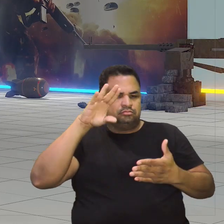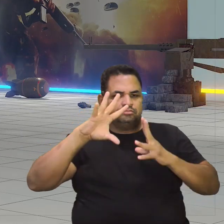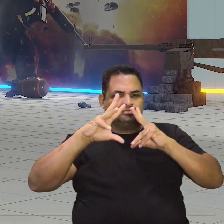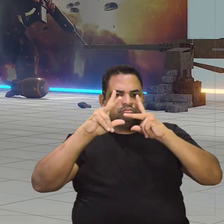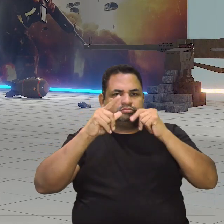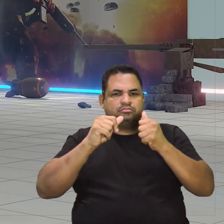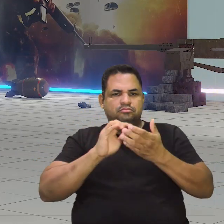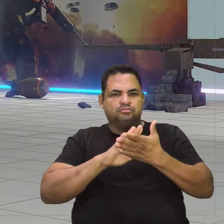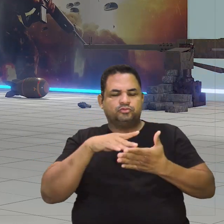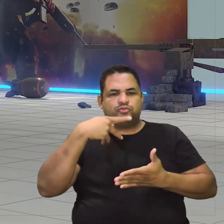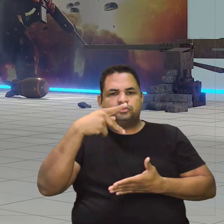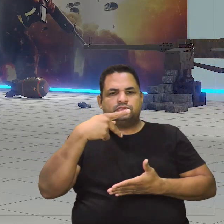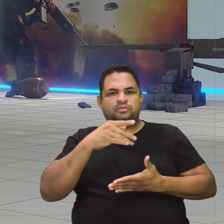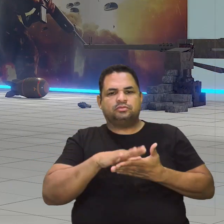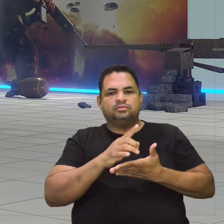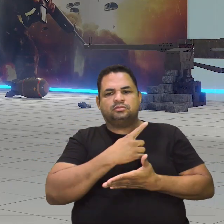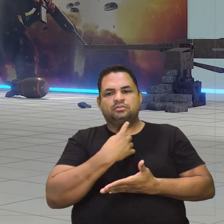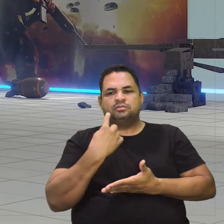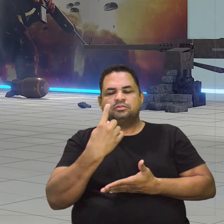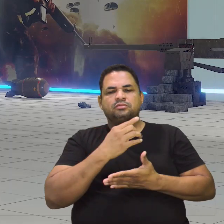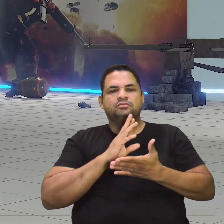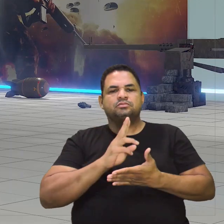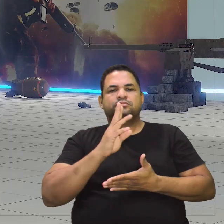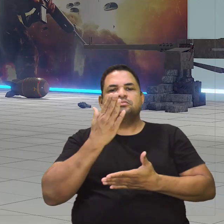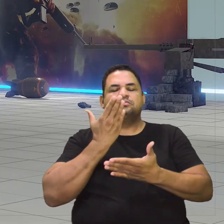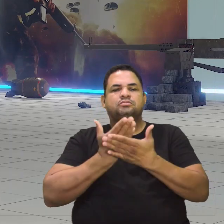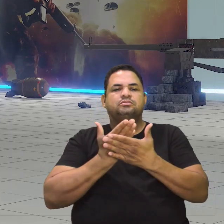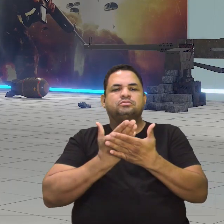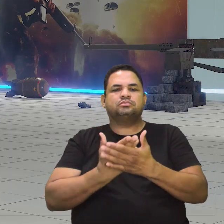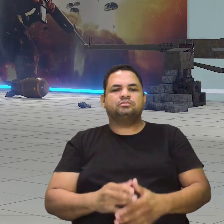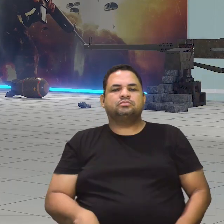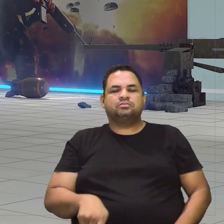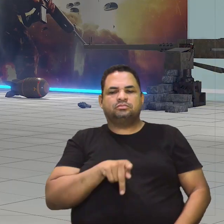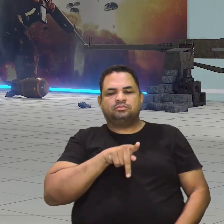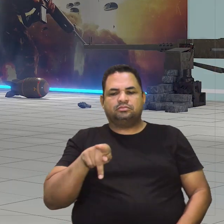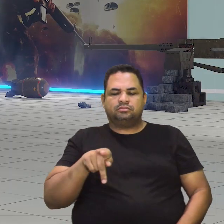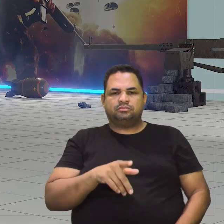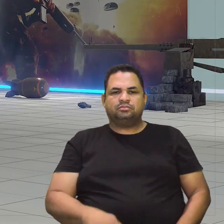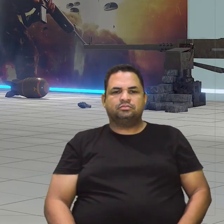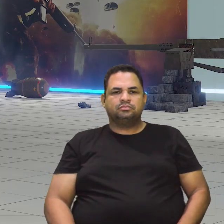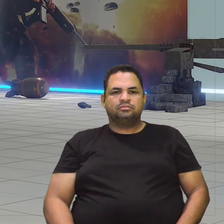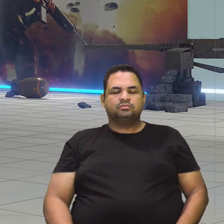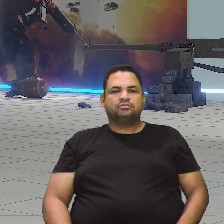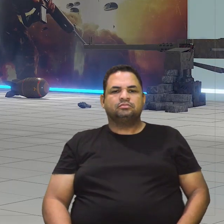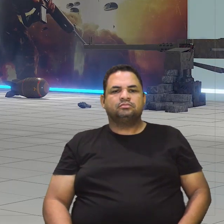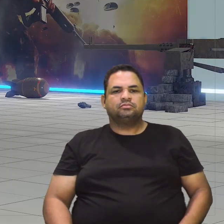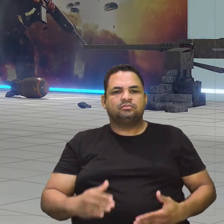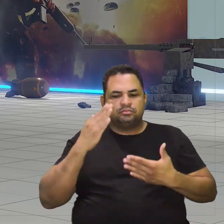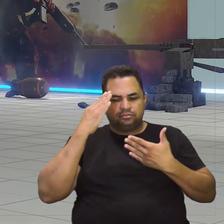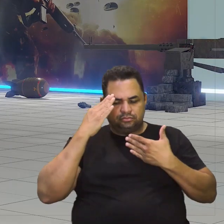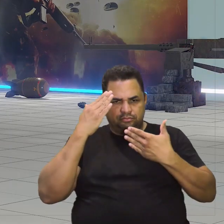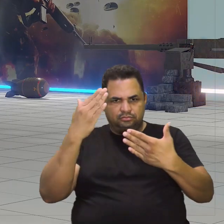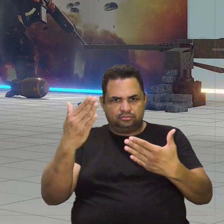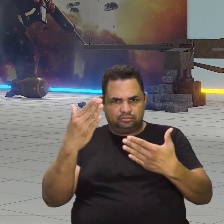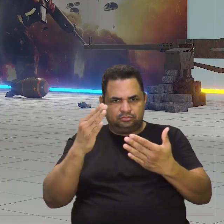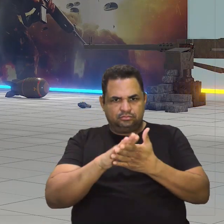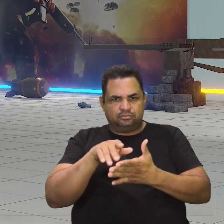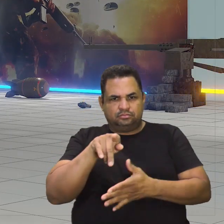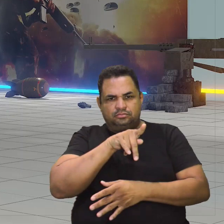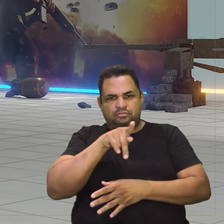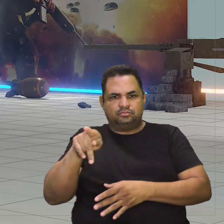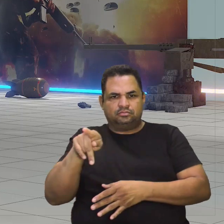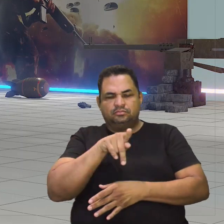as falas do professor durante a aula. Essa é a nossa pegada. Desde já, agradeço aí ao